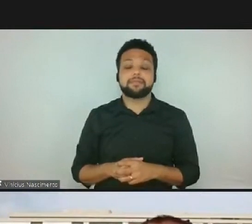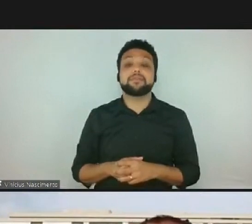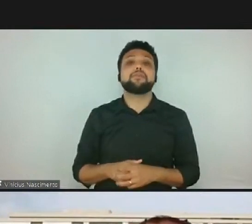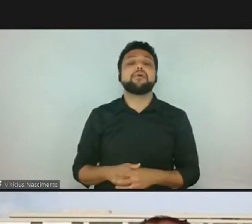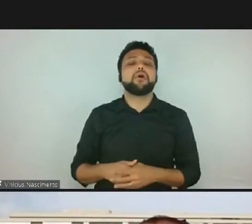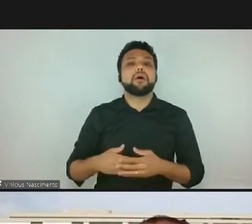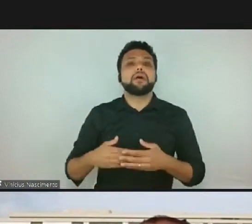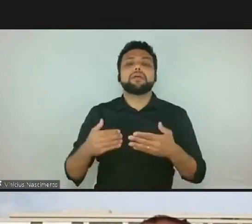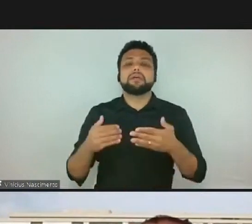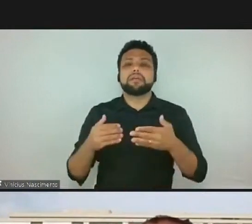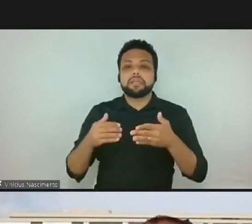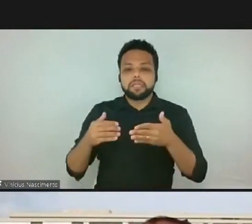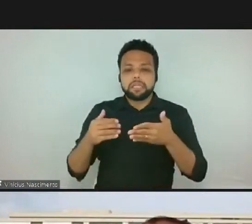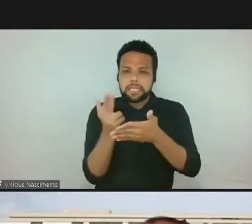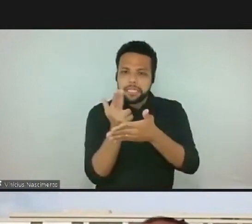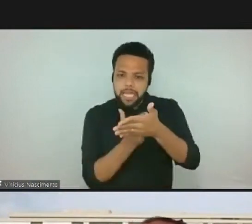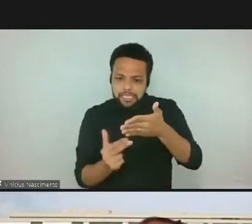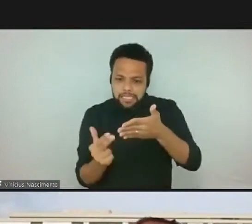Se você conseguir responder.